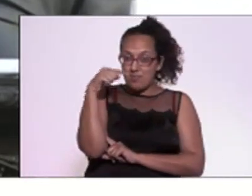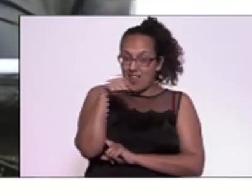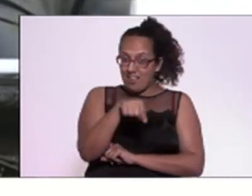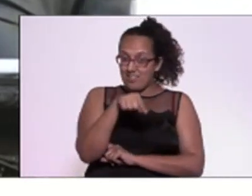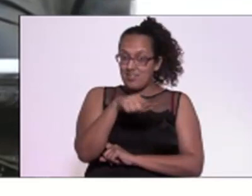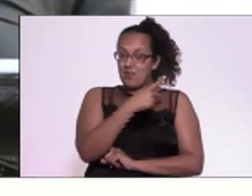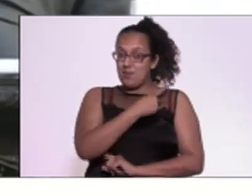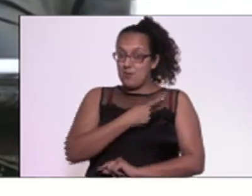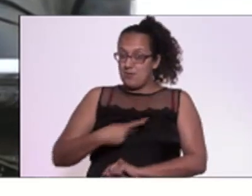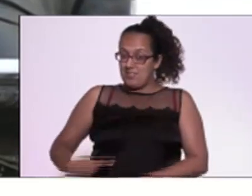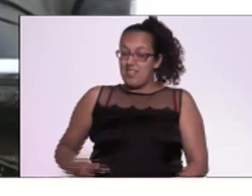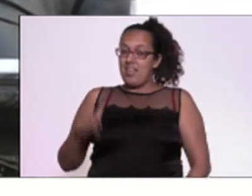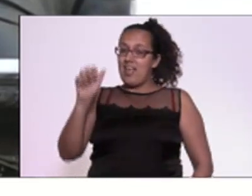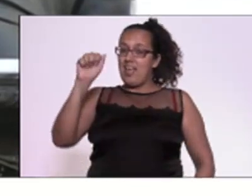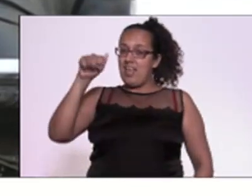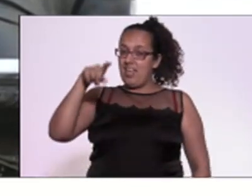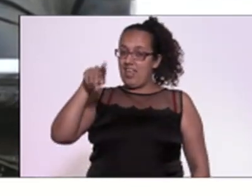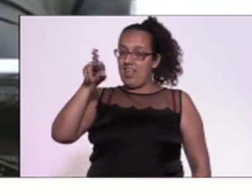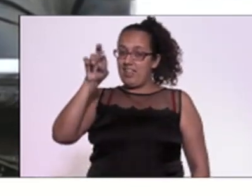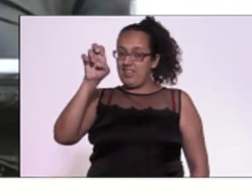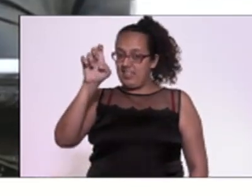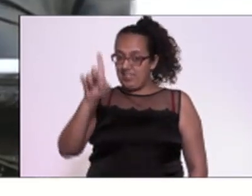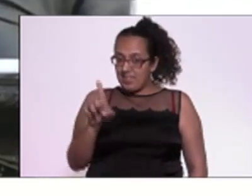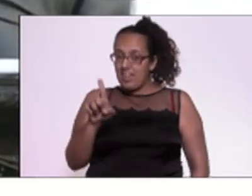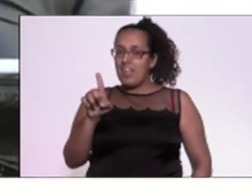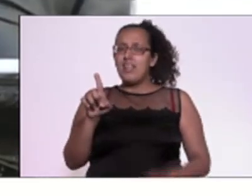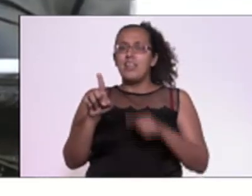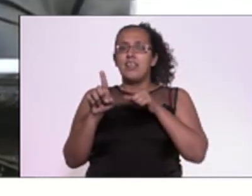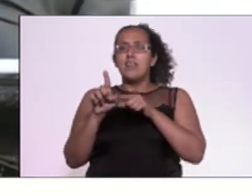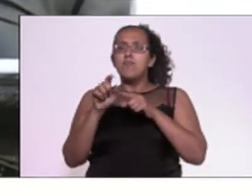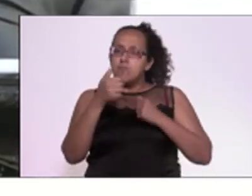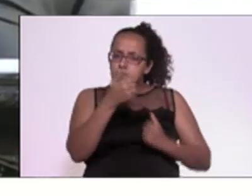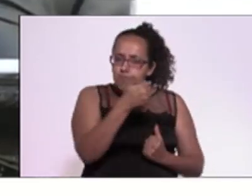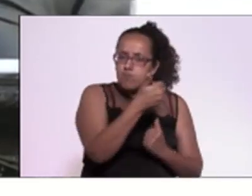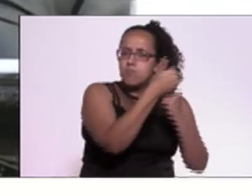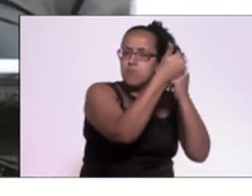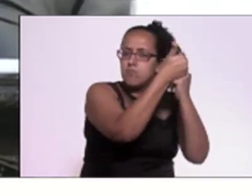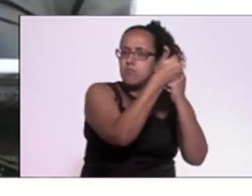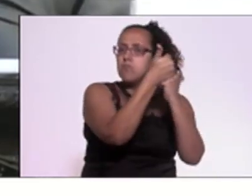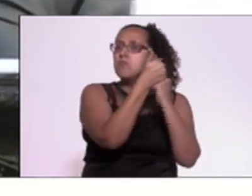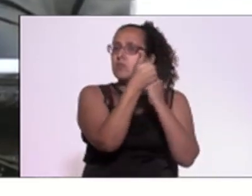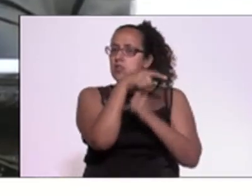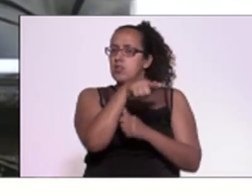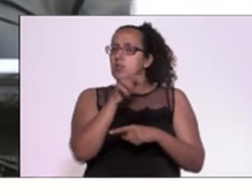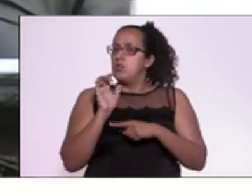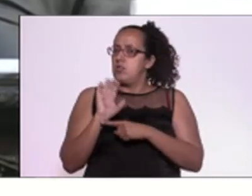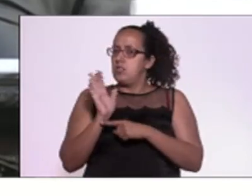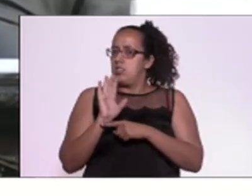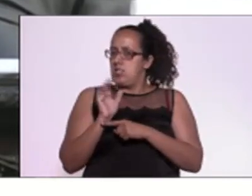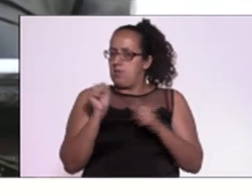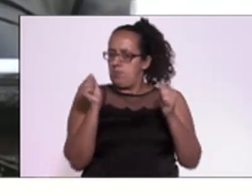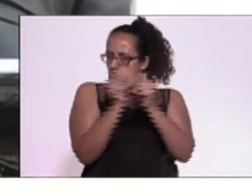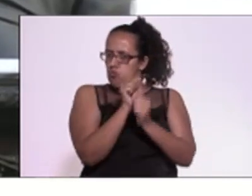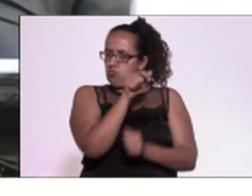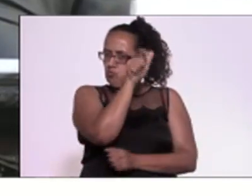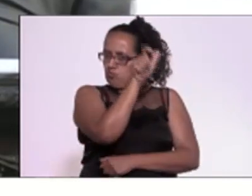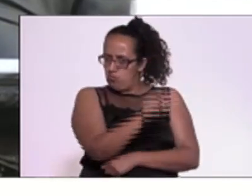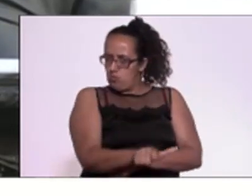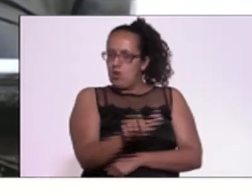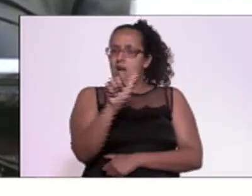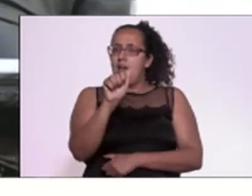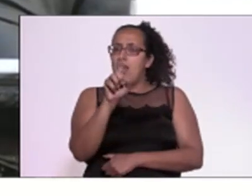vai lembrar. A gente, garoto, 16 anos, 17, o Adailton passava ali na loja da tua mãe, falava